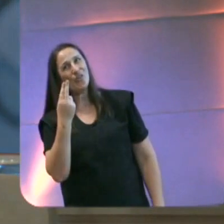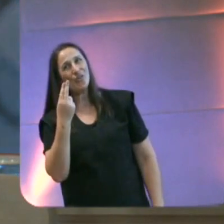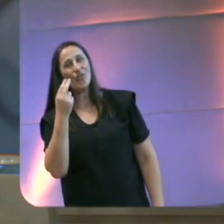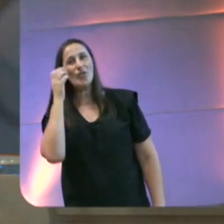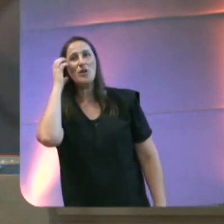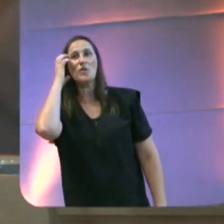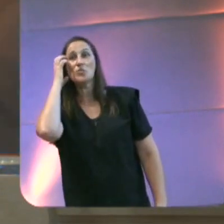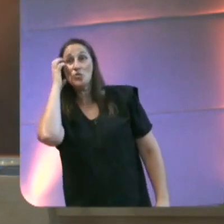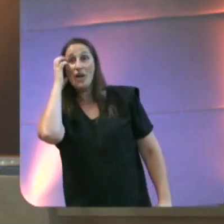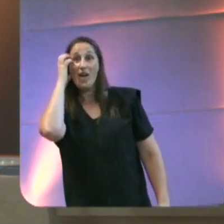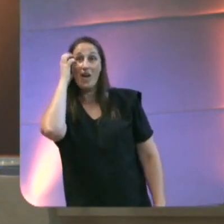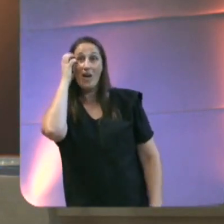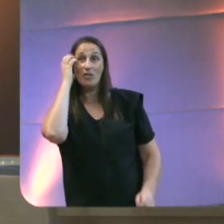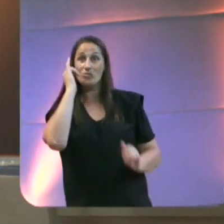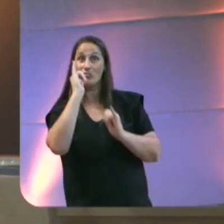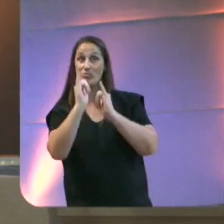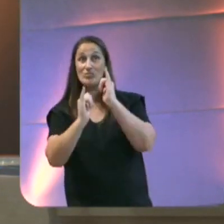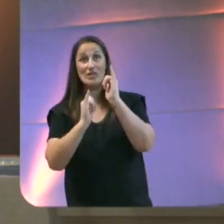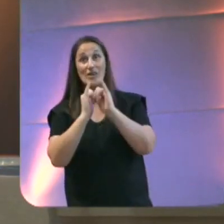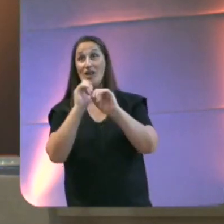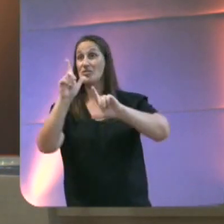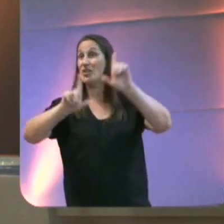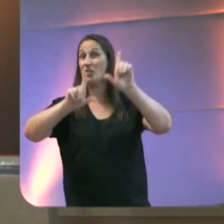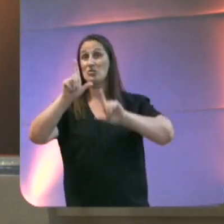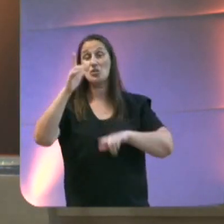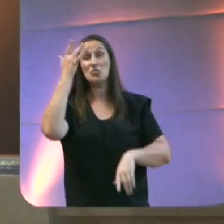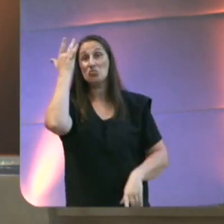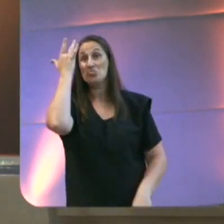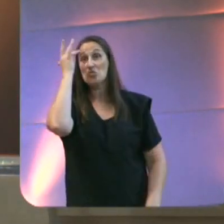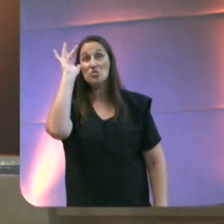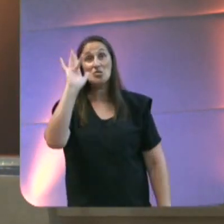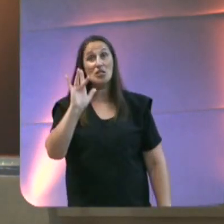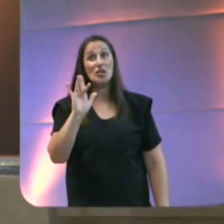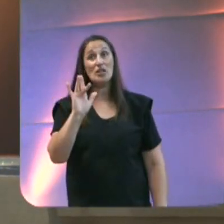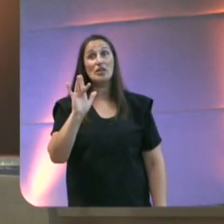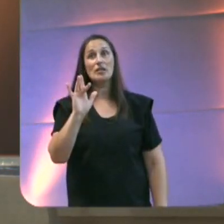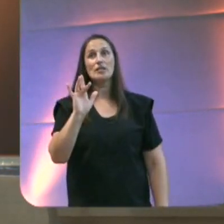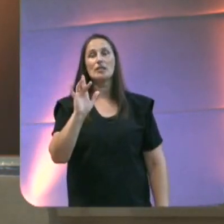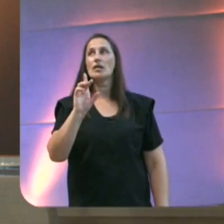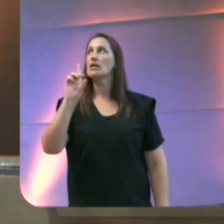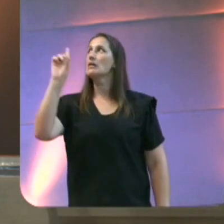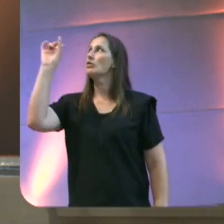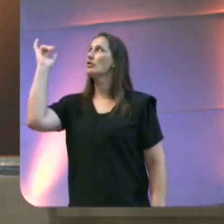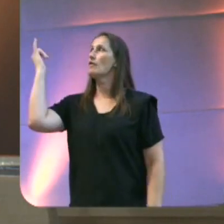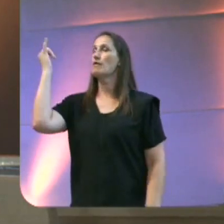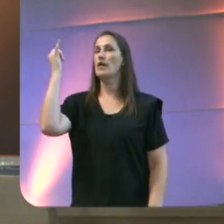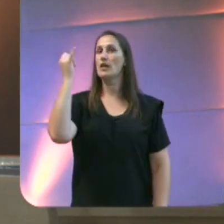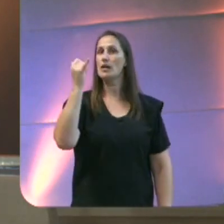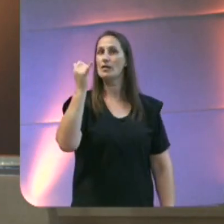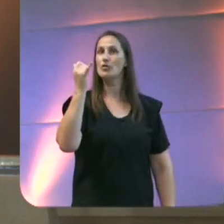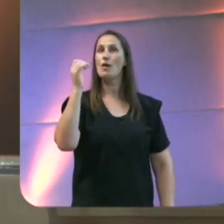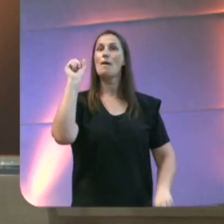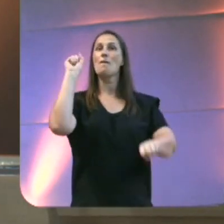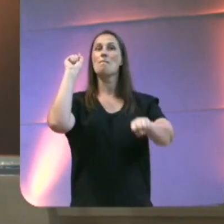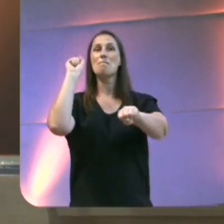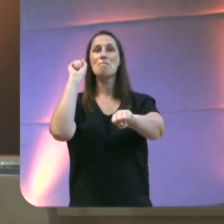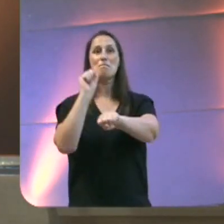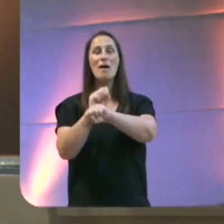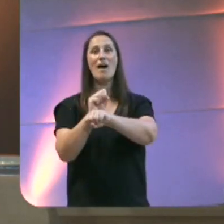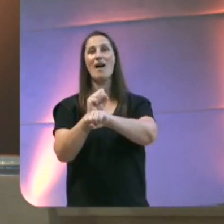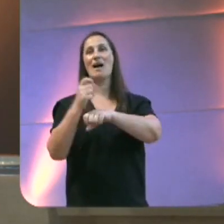comigo, filho. Para de lutar comigo. Não adianta saber